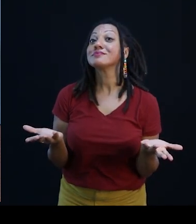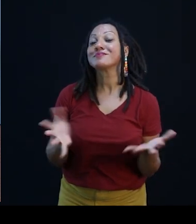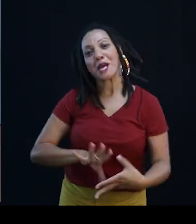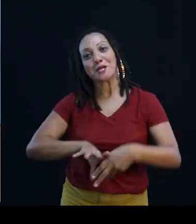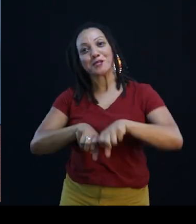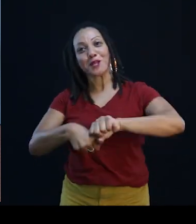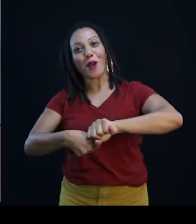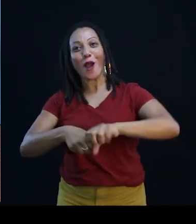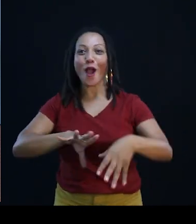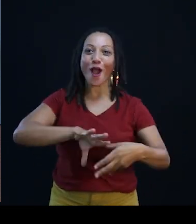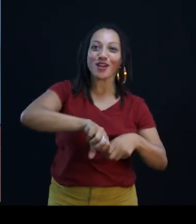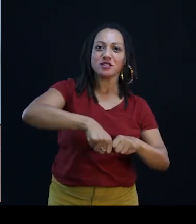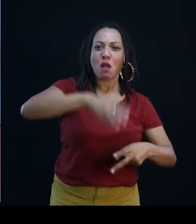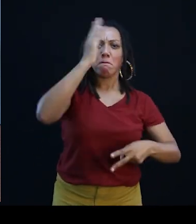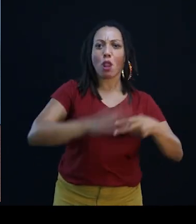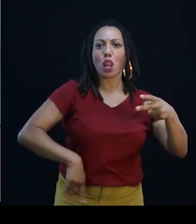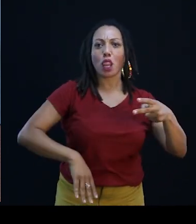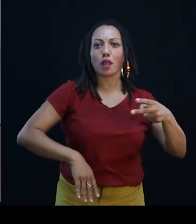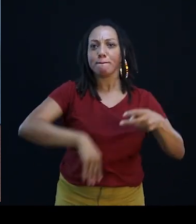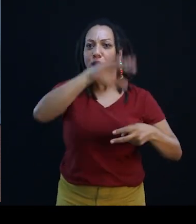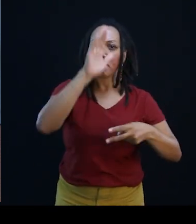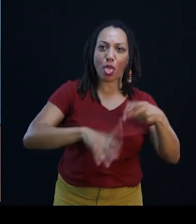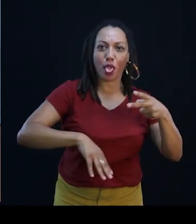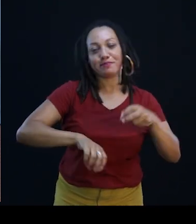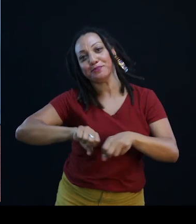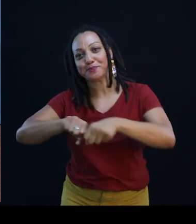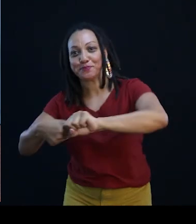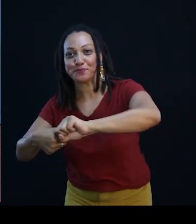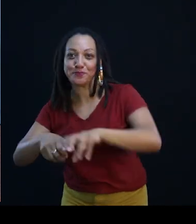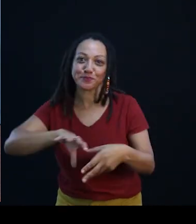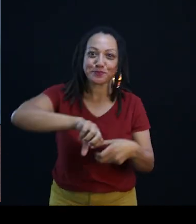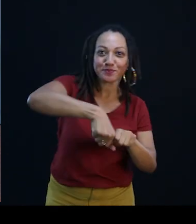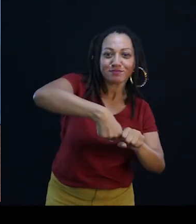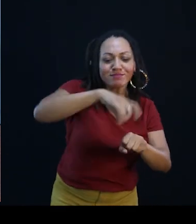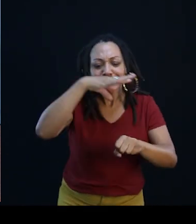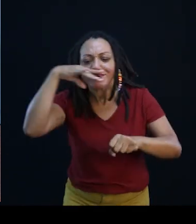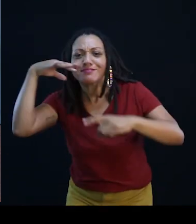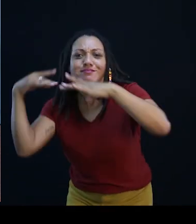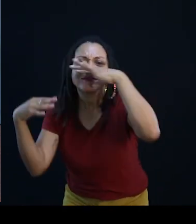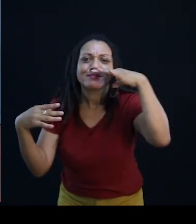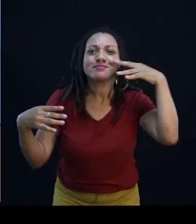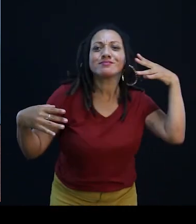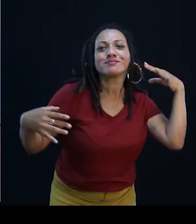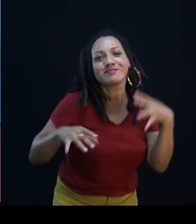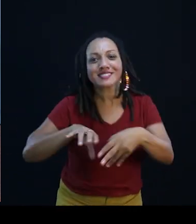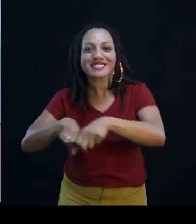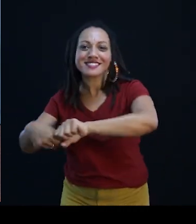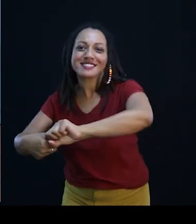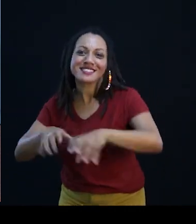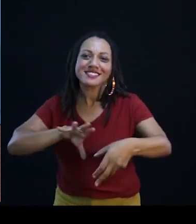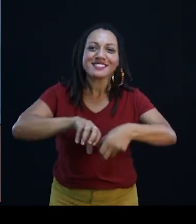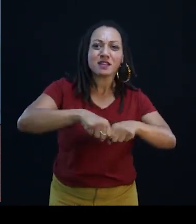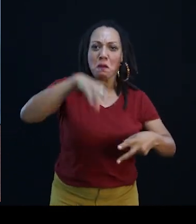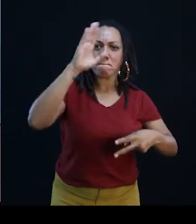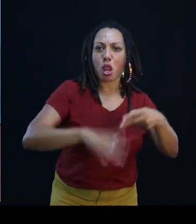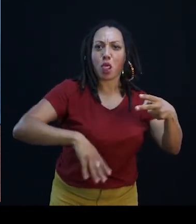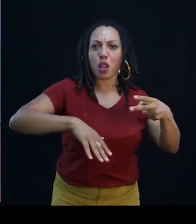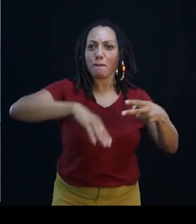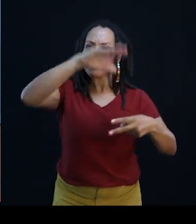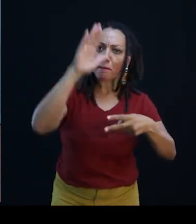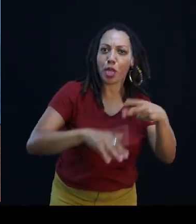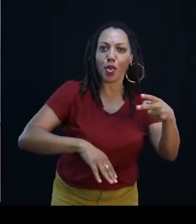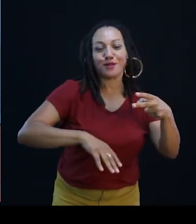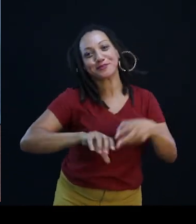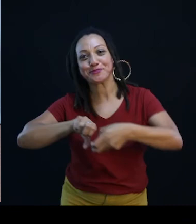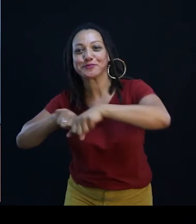e torce, torce, lavadeira. Quanto mais torce, mais cheira. Torce, torce,